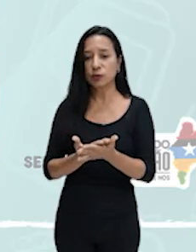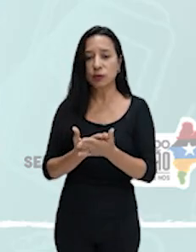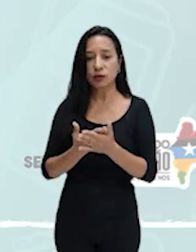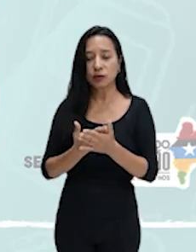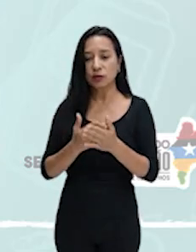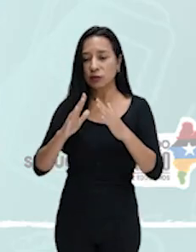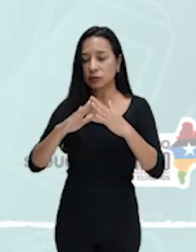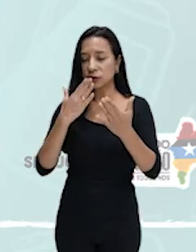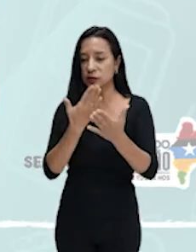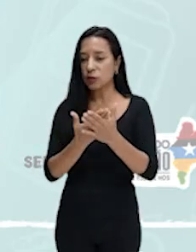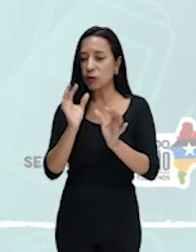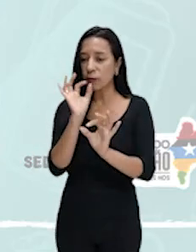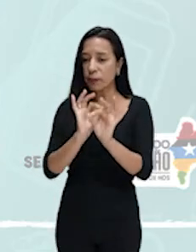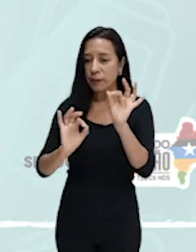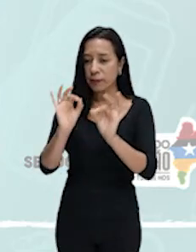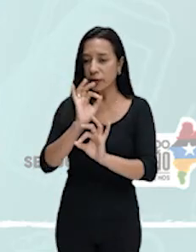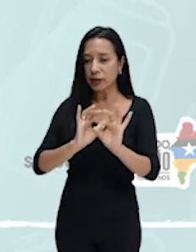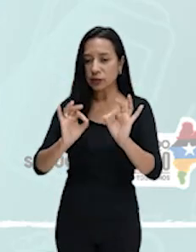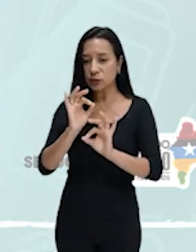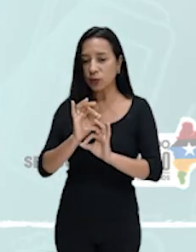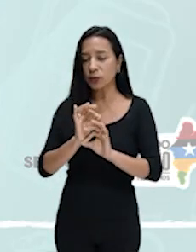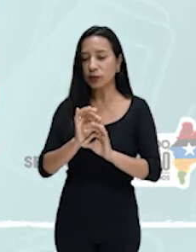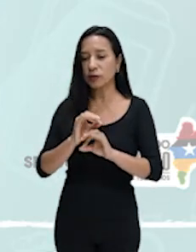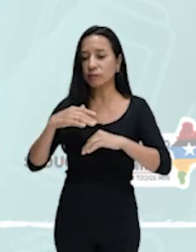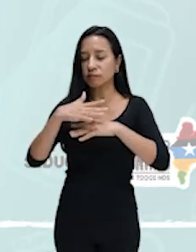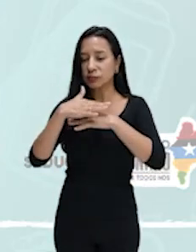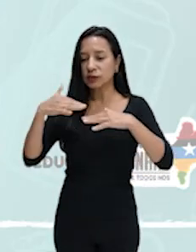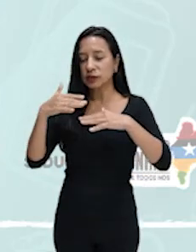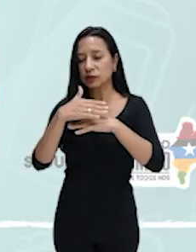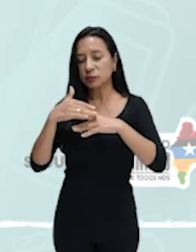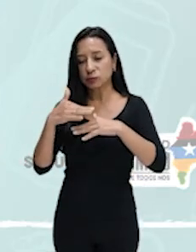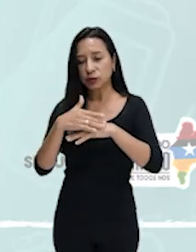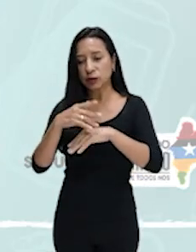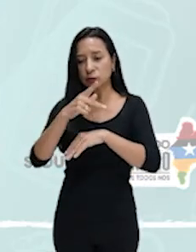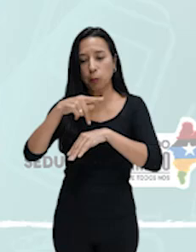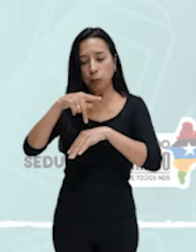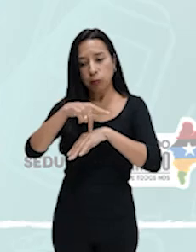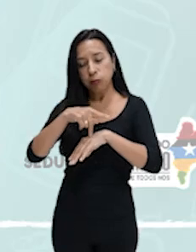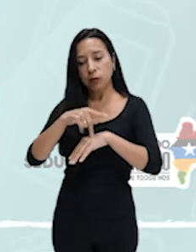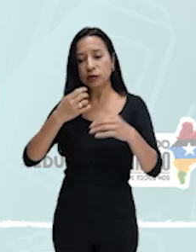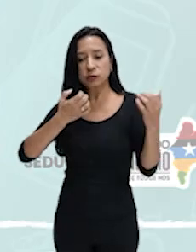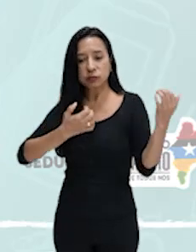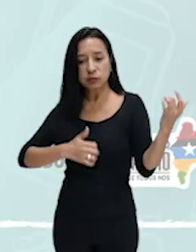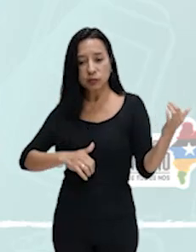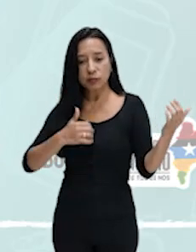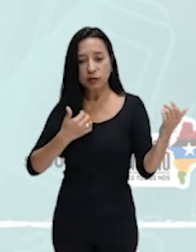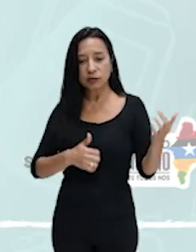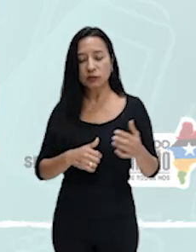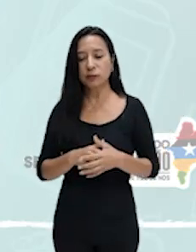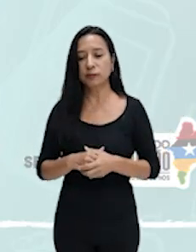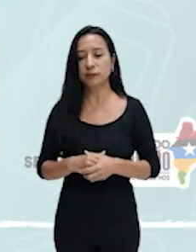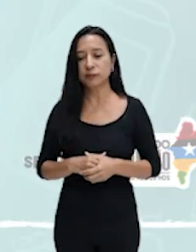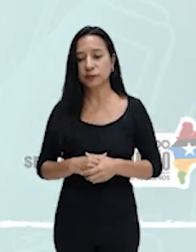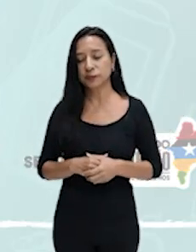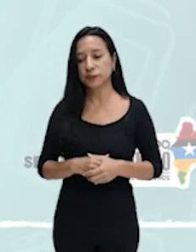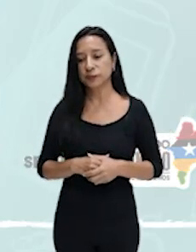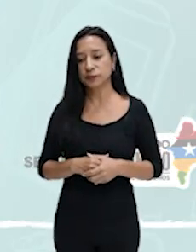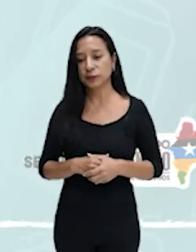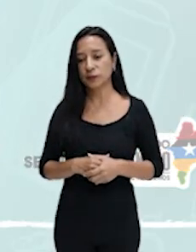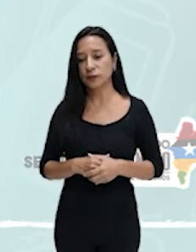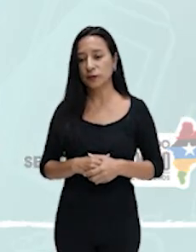Ildefonso, na cidade do México, tendo acesso a diferentes grupos estudantis das mais variadas